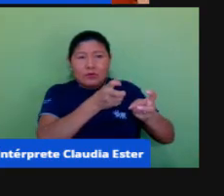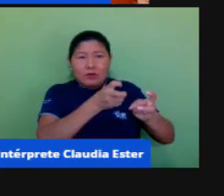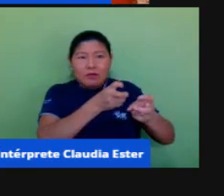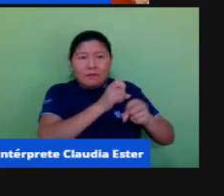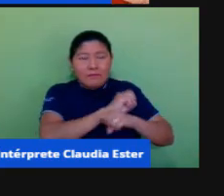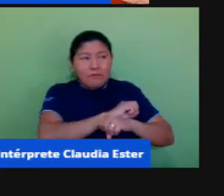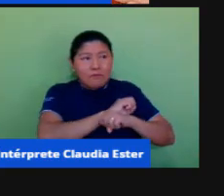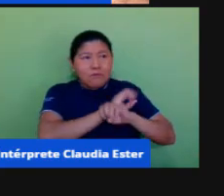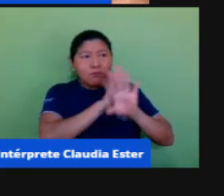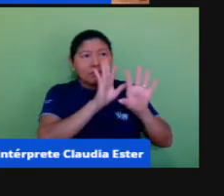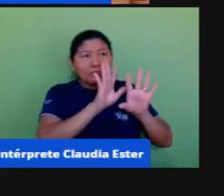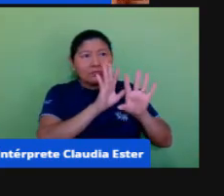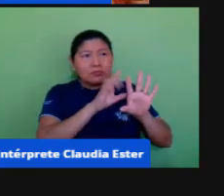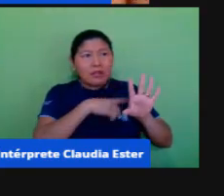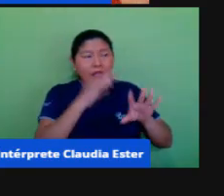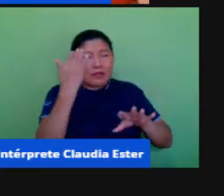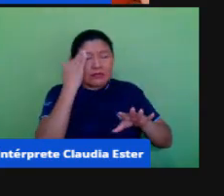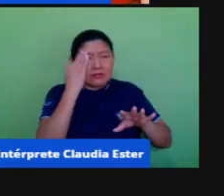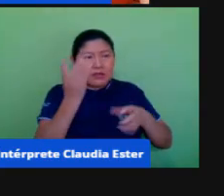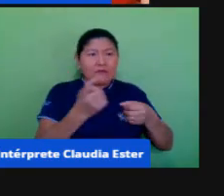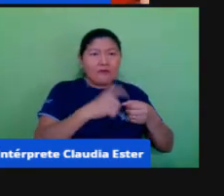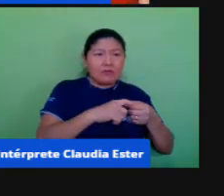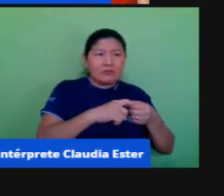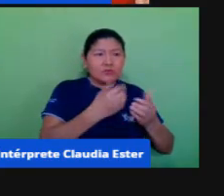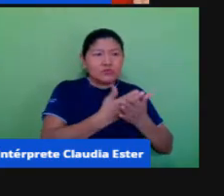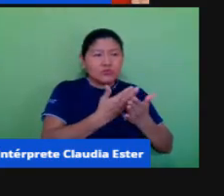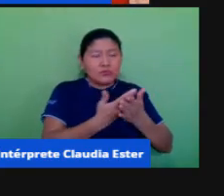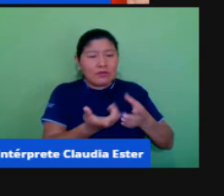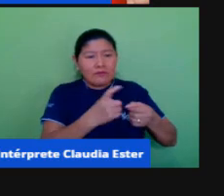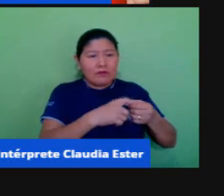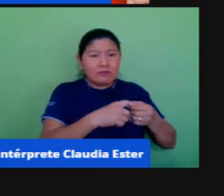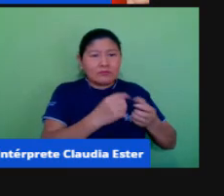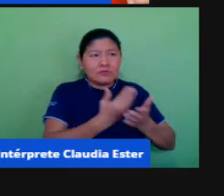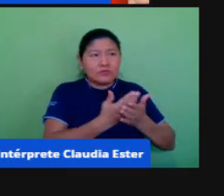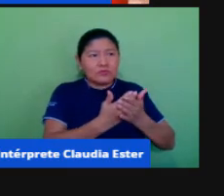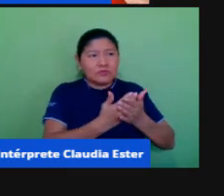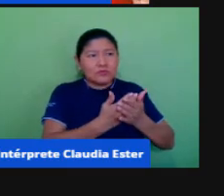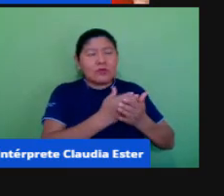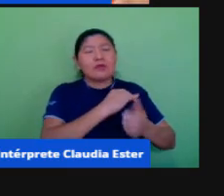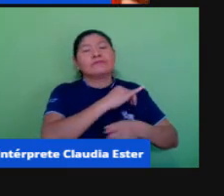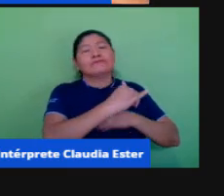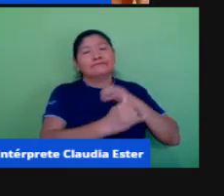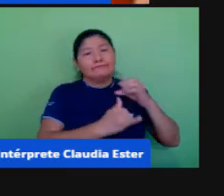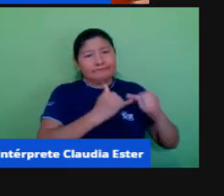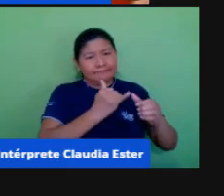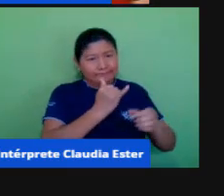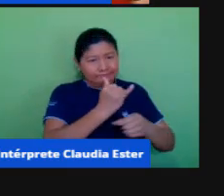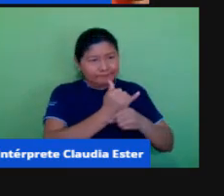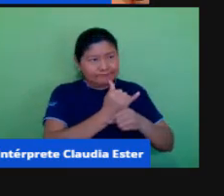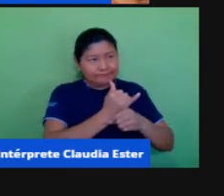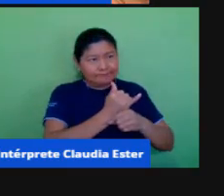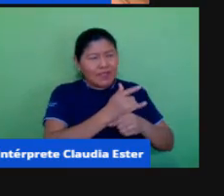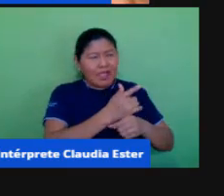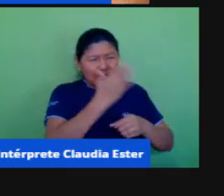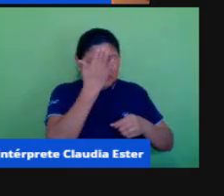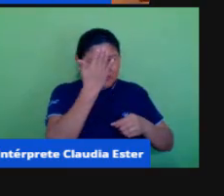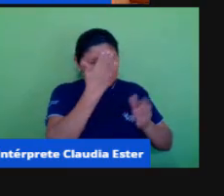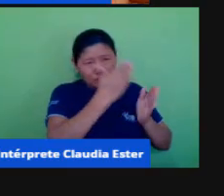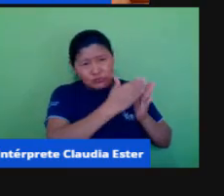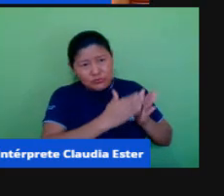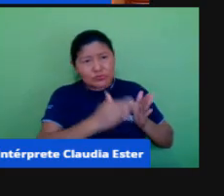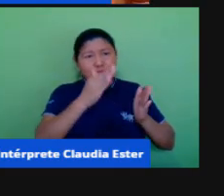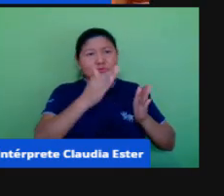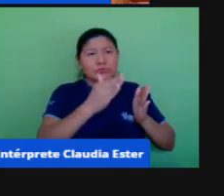ele podia voltar. Ah, não entendi essa parte, eu volto um pouquinho. Né? Ah, eu já passei por isso aqui, eu avanço um pouquinho. Então,